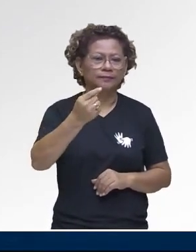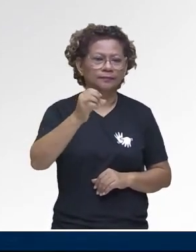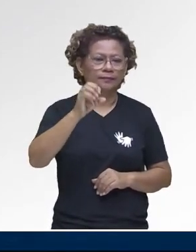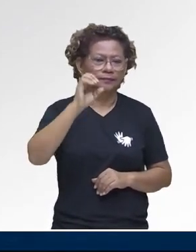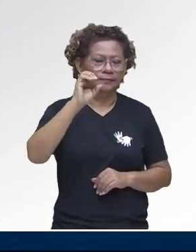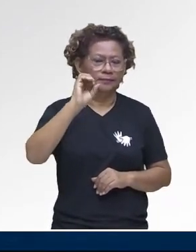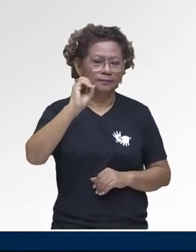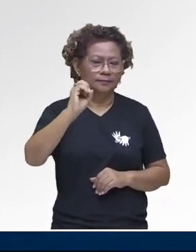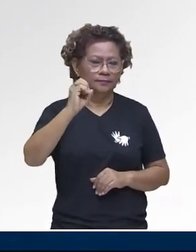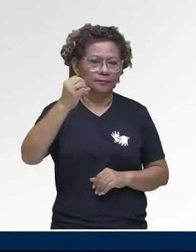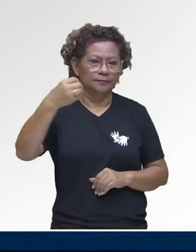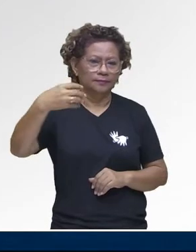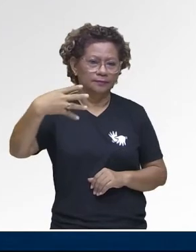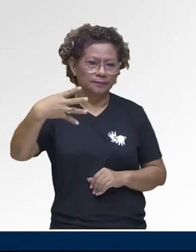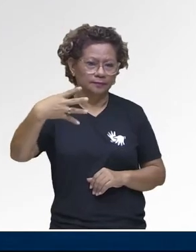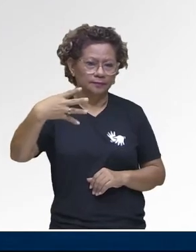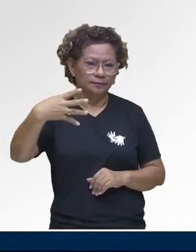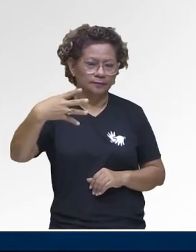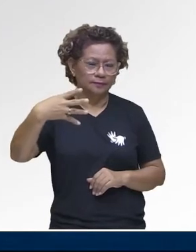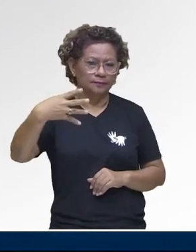4